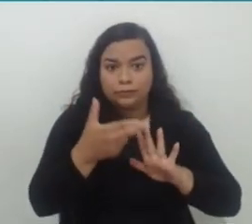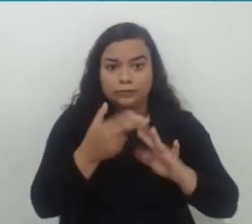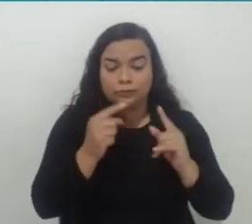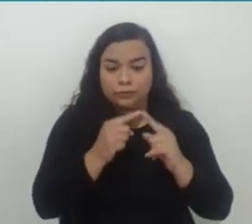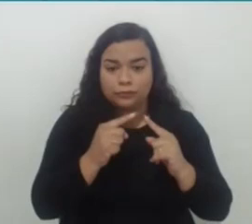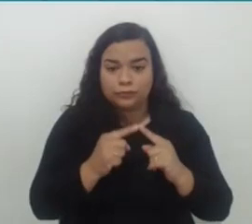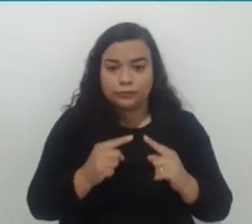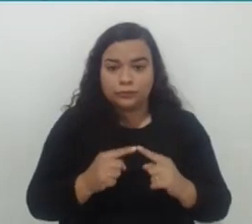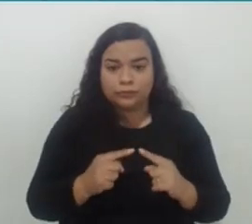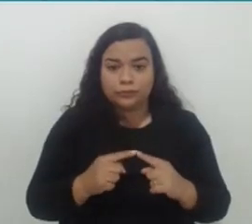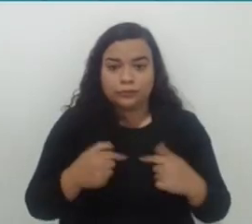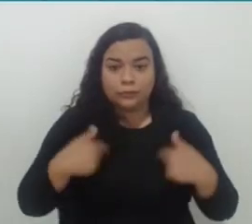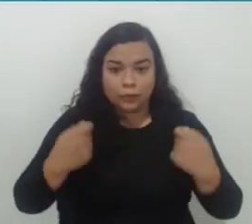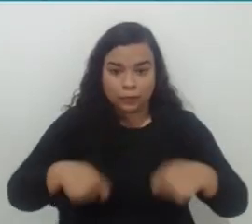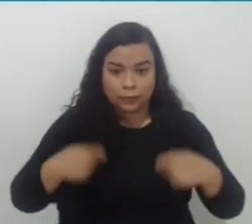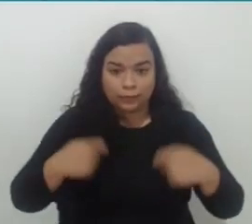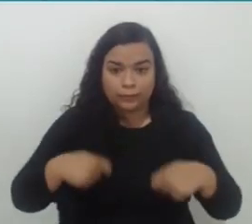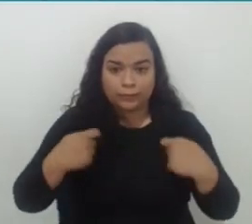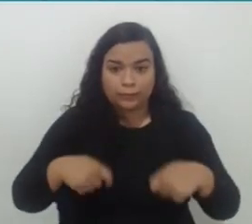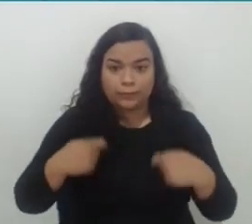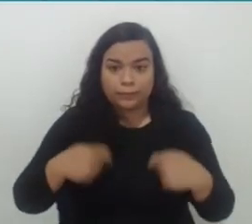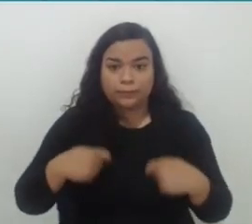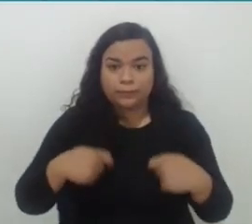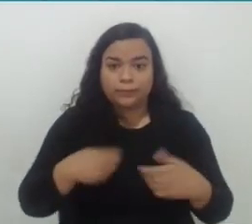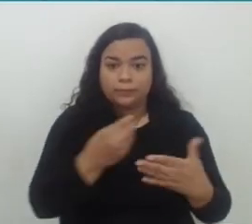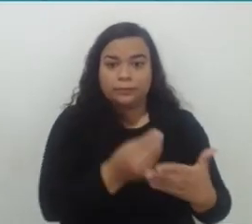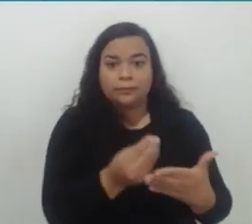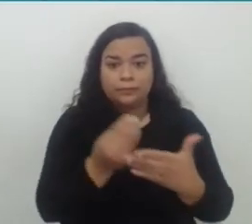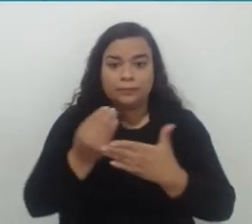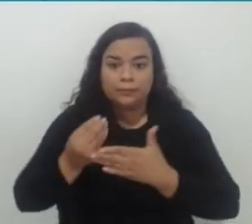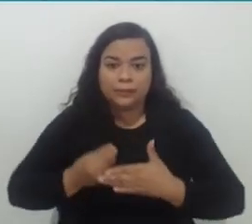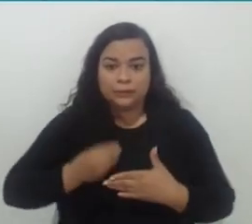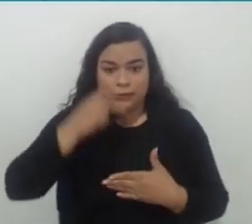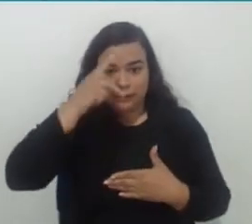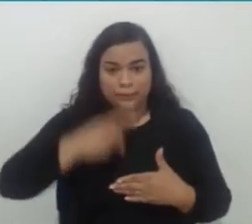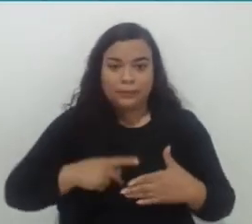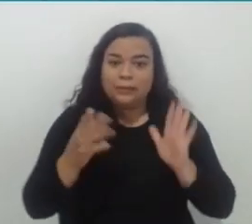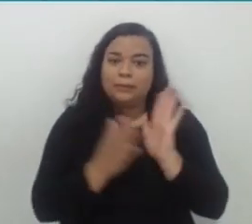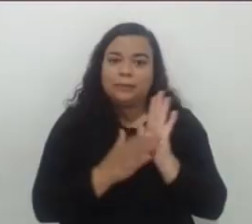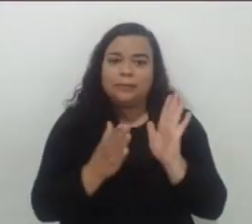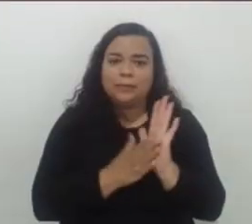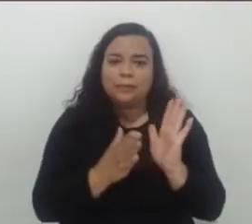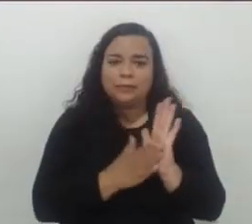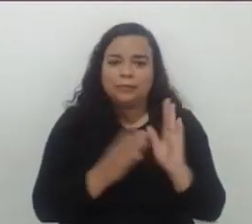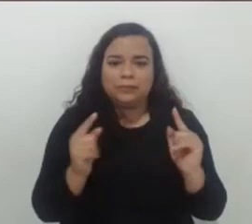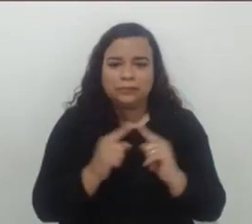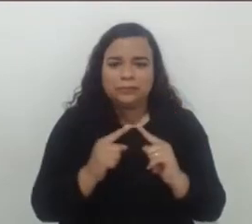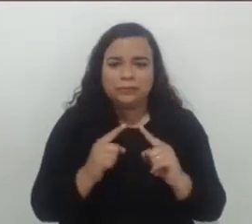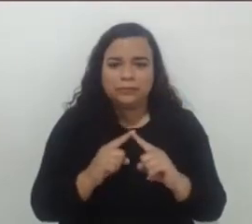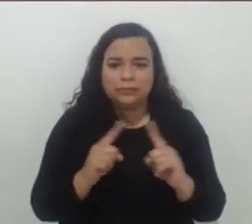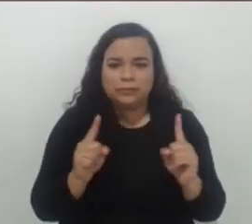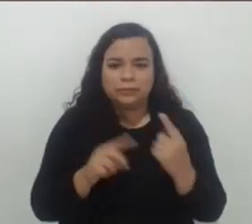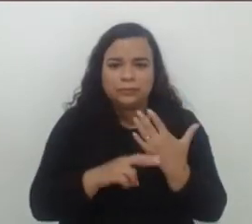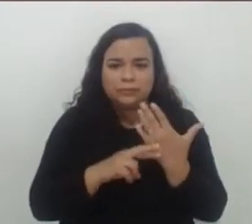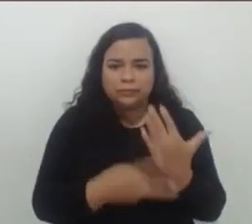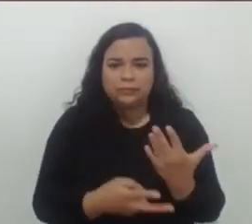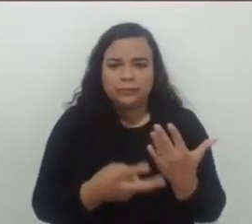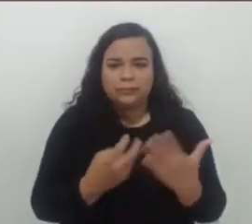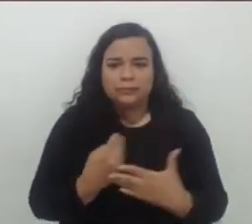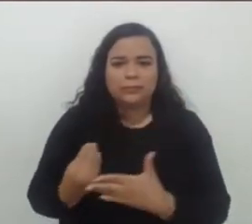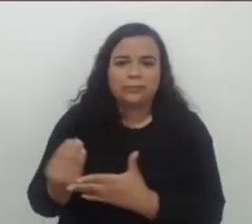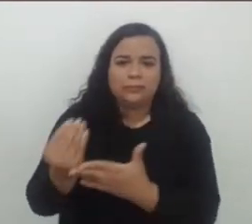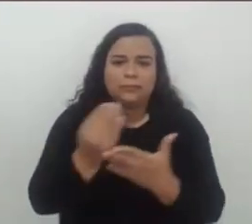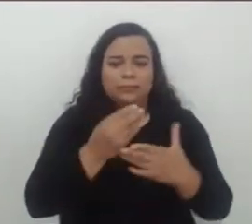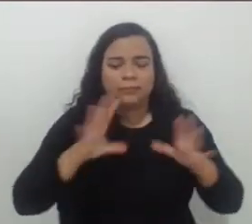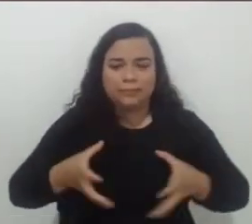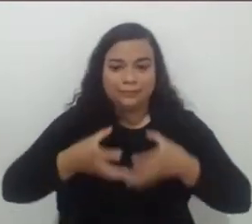eu deveria ter pedido, Vossa Excelência, para passar a presidência para mim, para fazer a proposição e, via de consequência, submeter à corte.